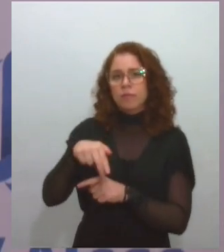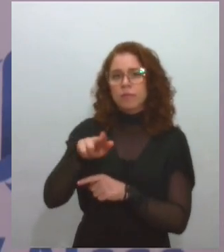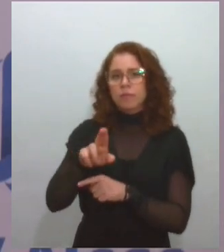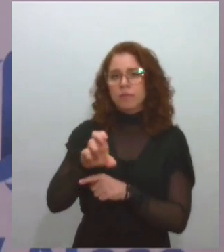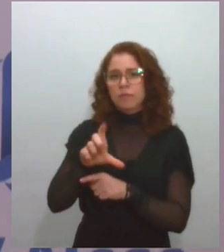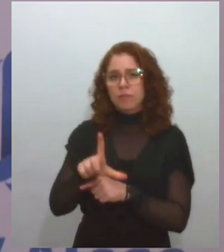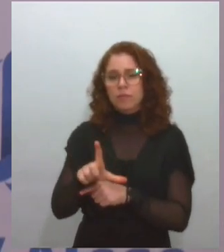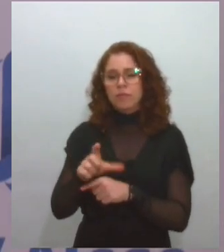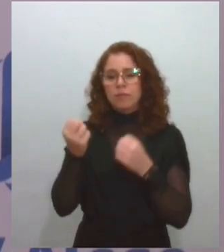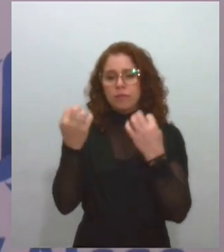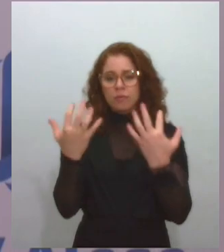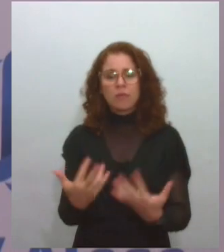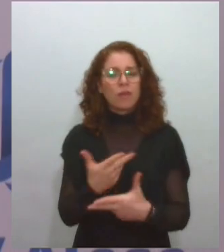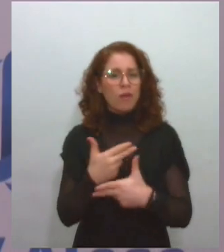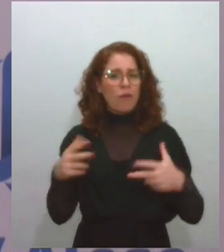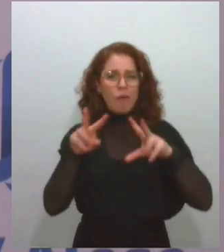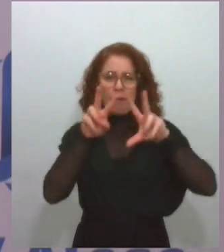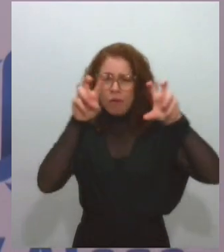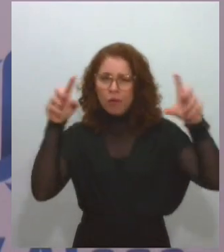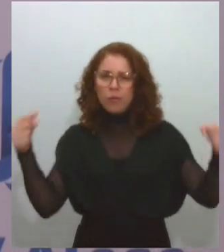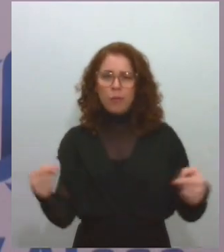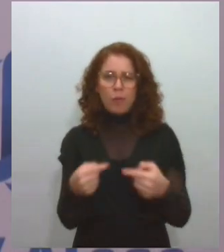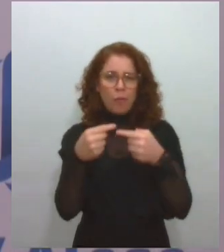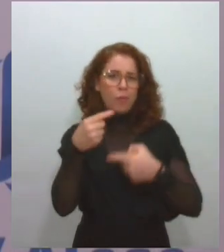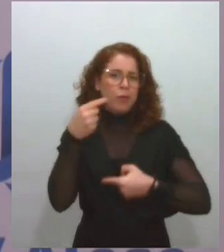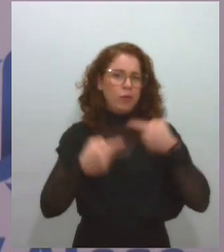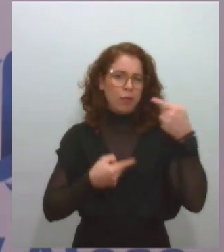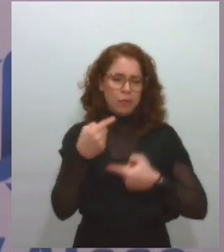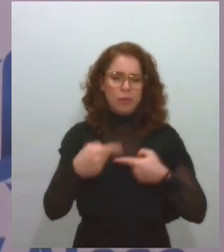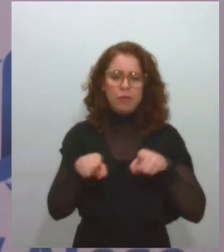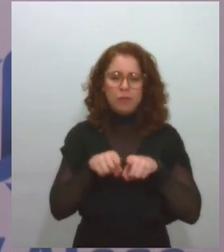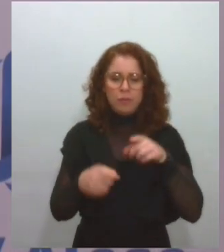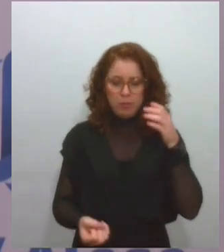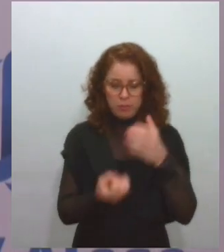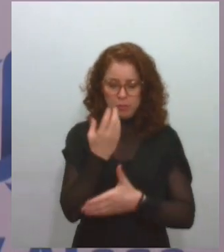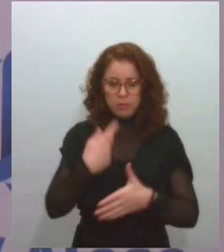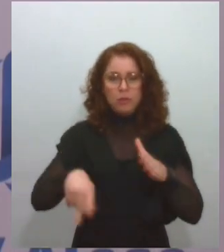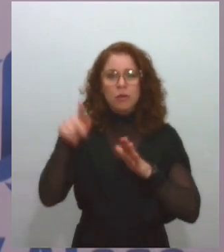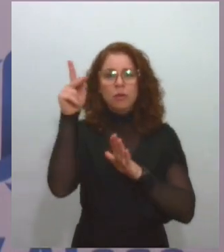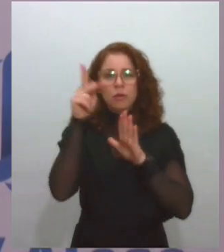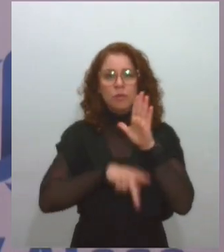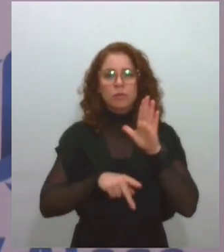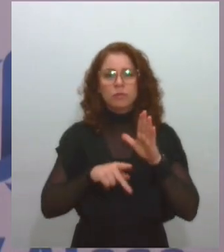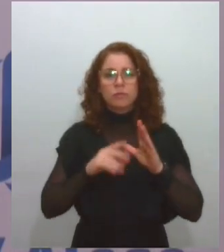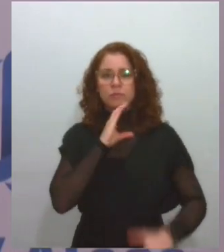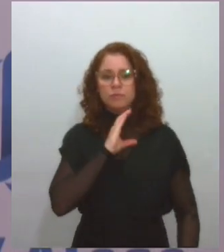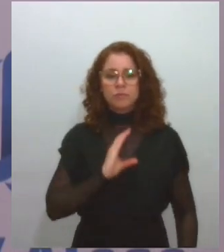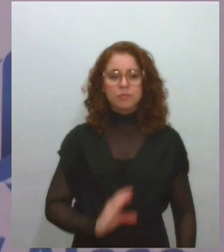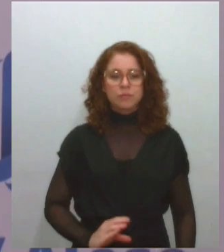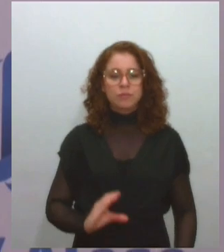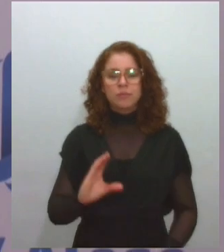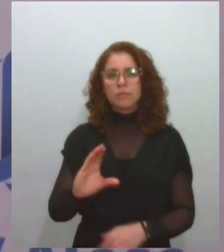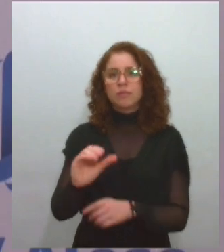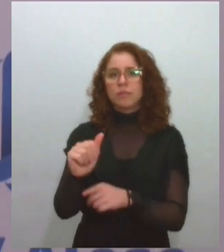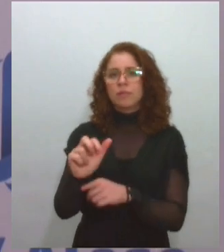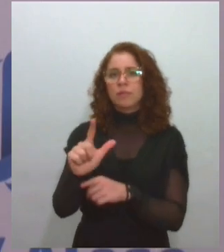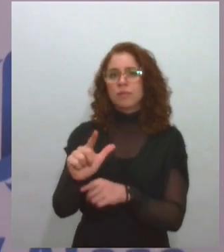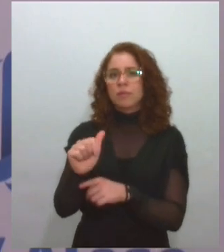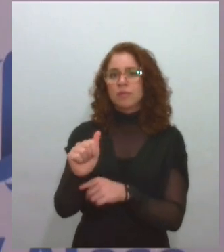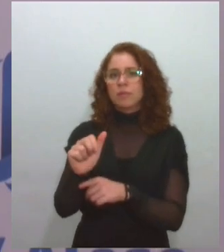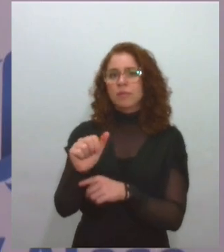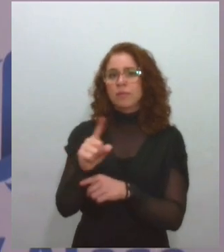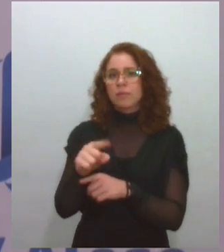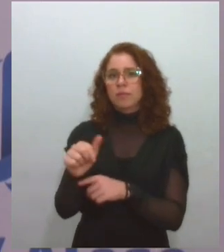Estado e política. Inclusive, ela até criou um projeto com a gente que se chama Cidadania Calazans, para trabalhar melhor e conscientizar os nossos